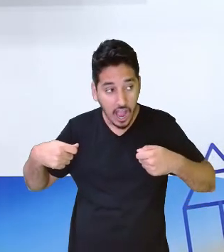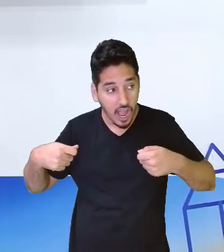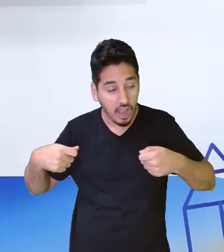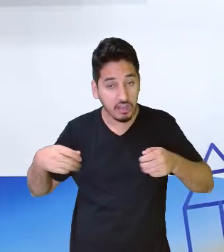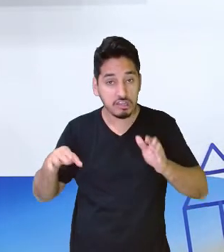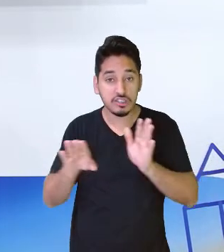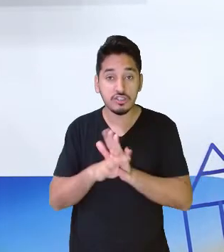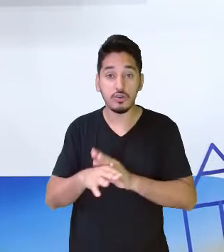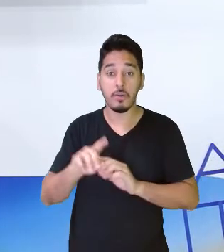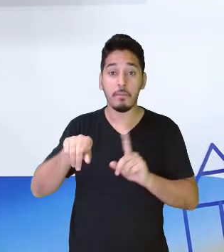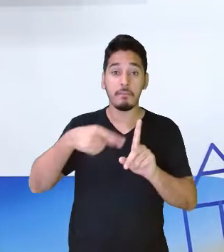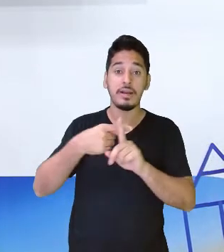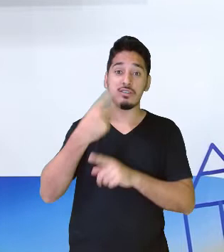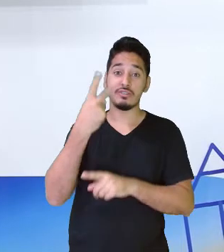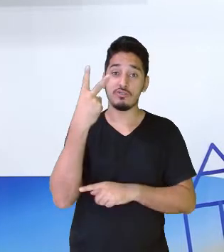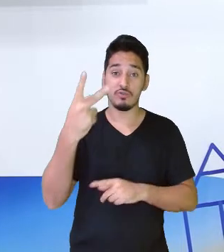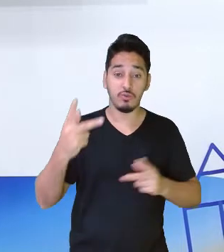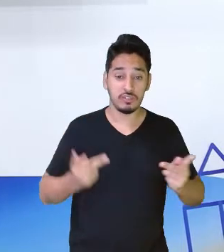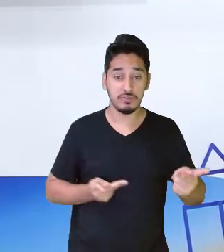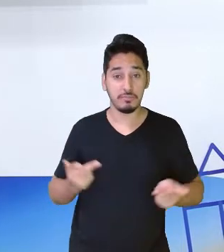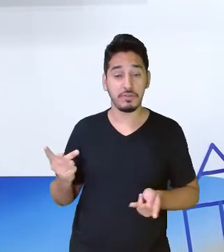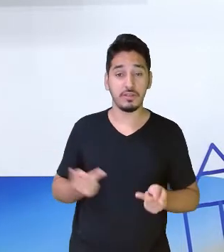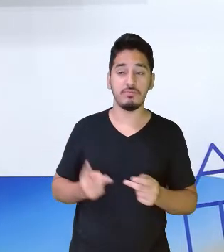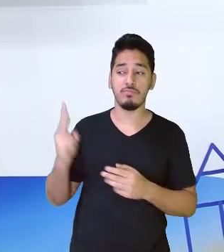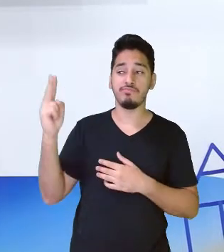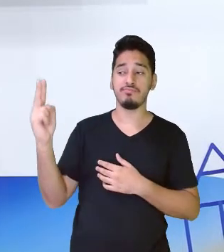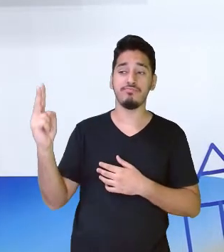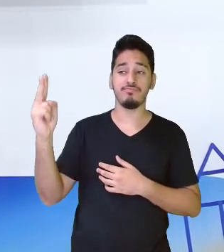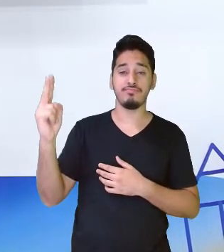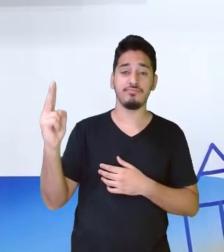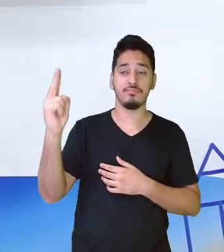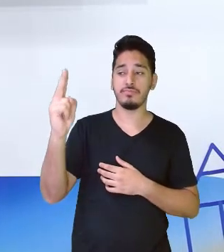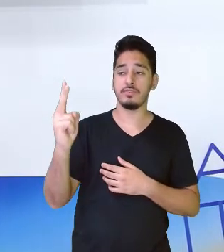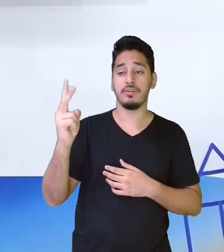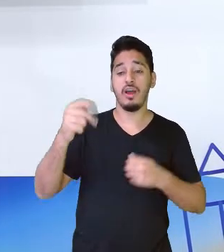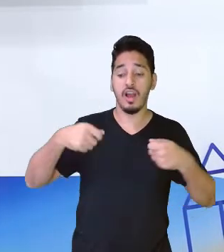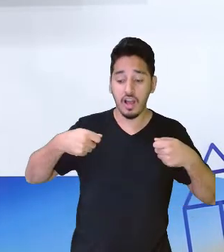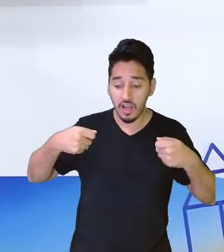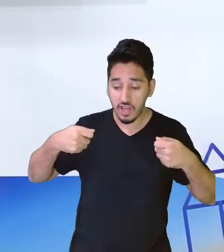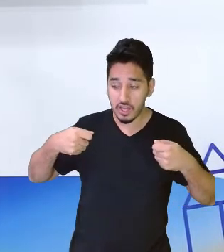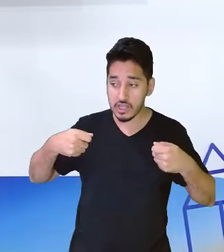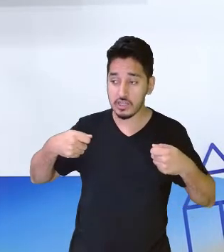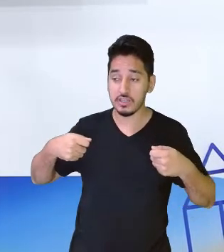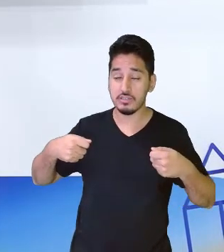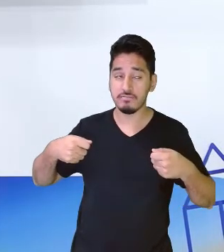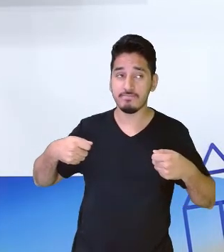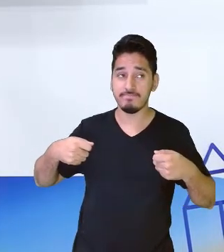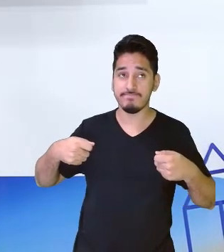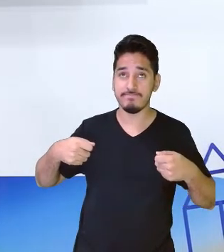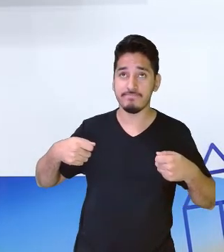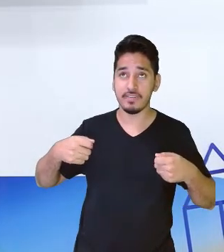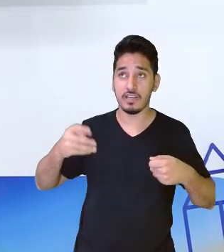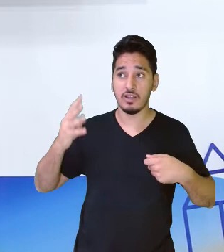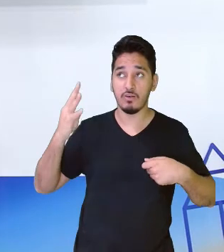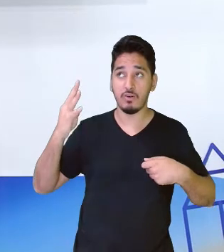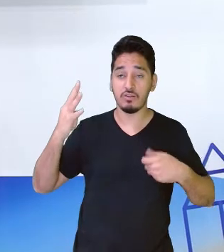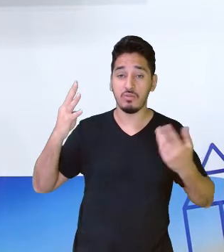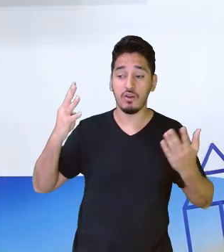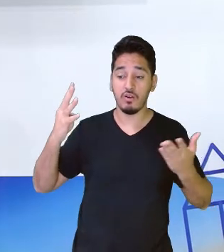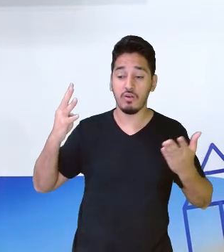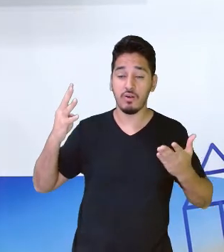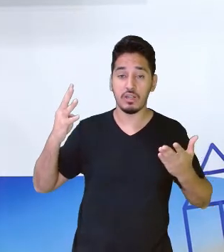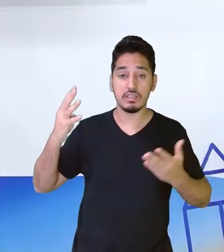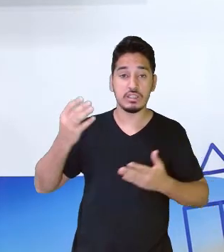2 primos ou 2 primas. E agora? Eram 4. Agora